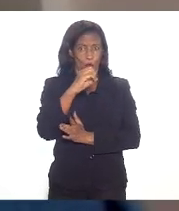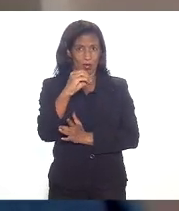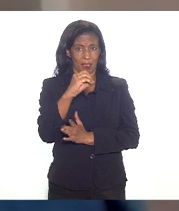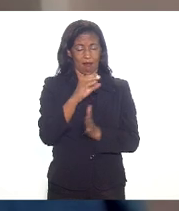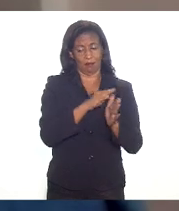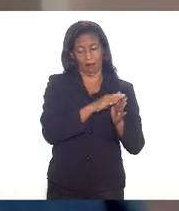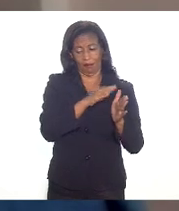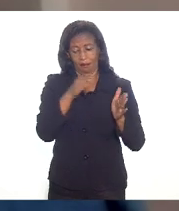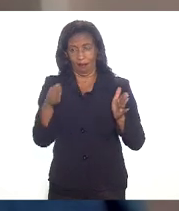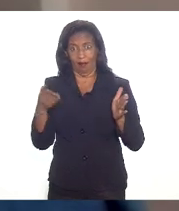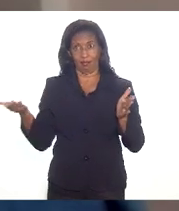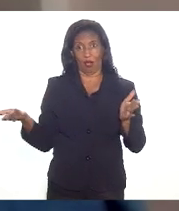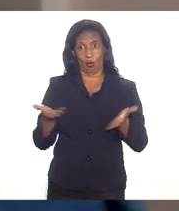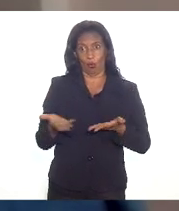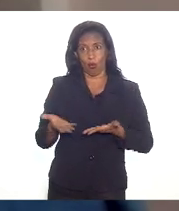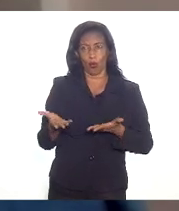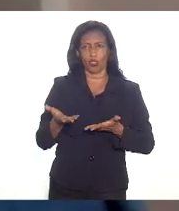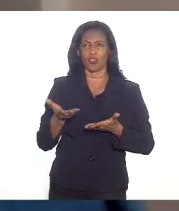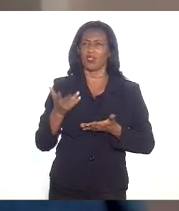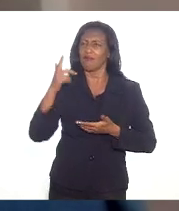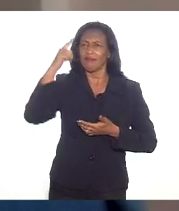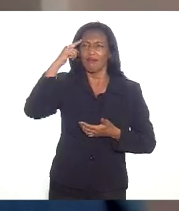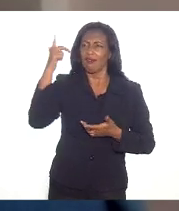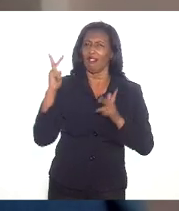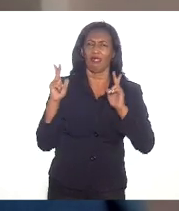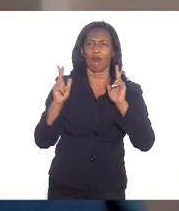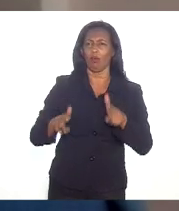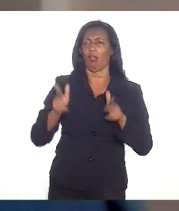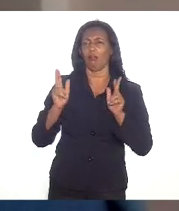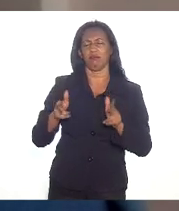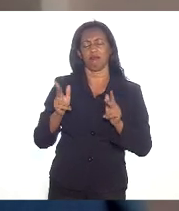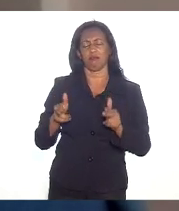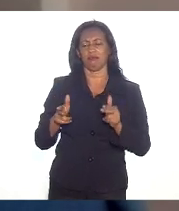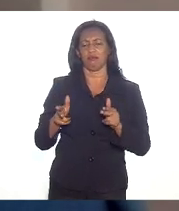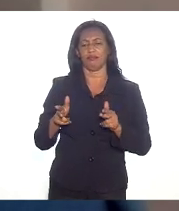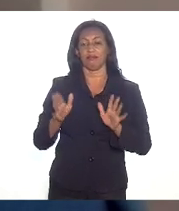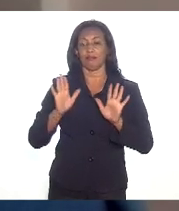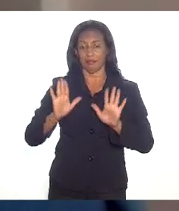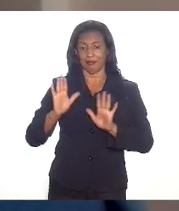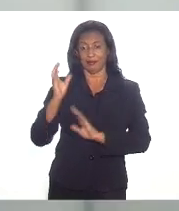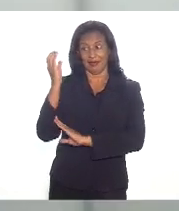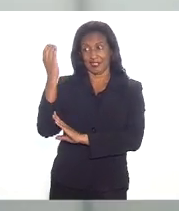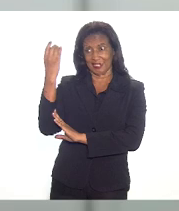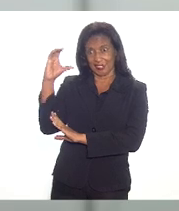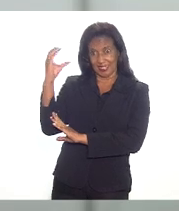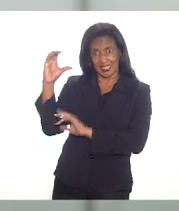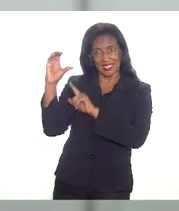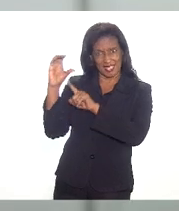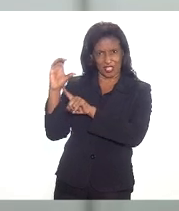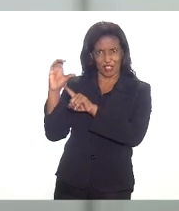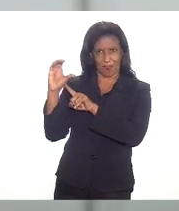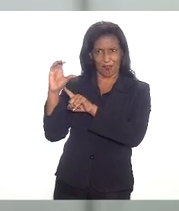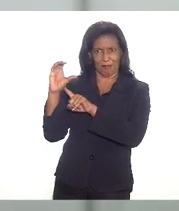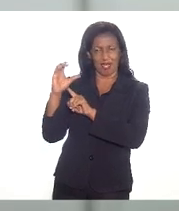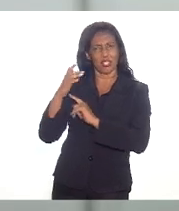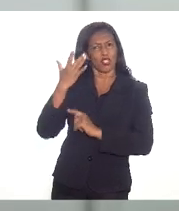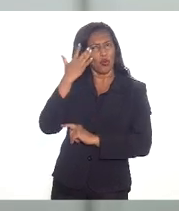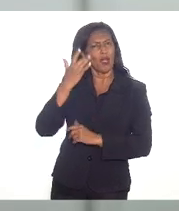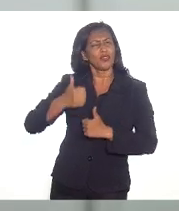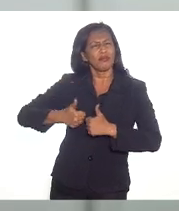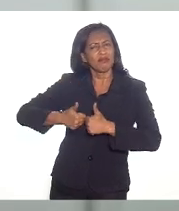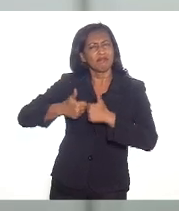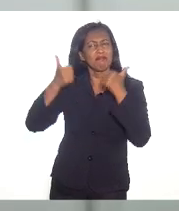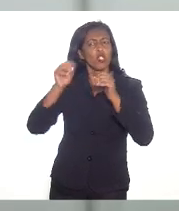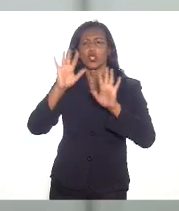Paulo? Porque... Não tem problema, acho que eu acho que cientificamente fica tá melhor fundamentada. Só